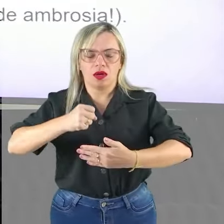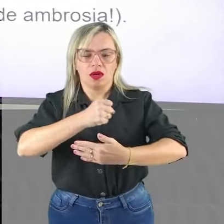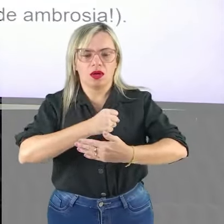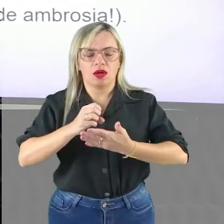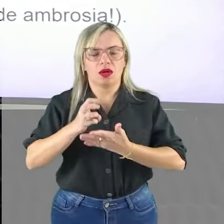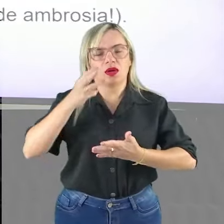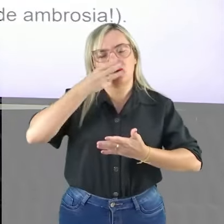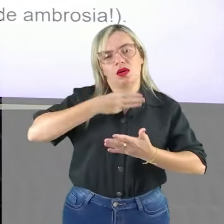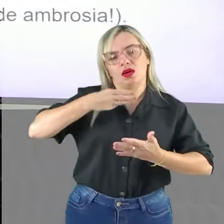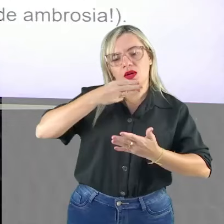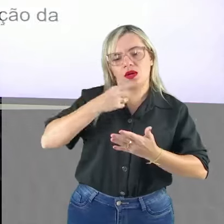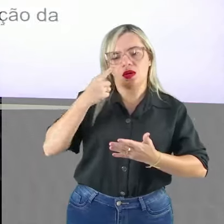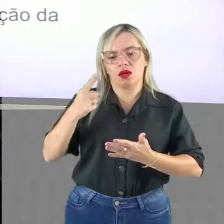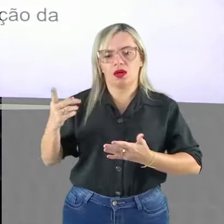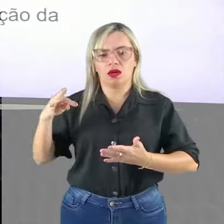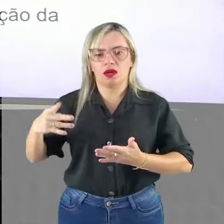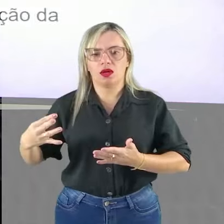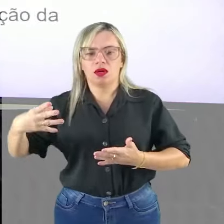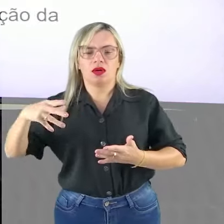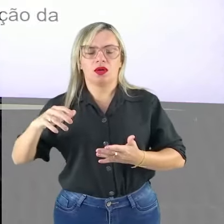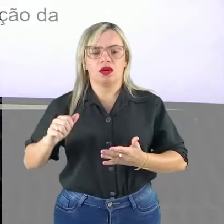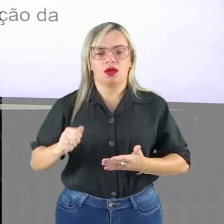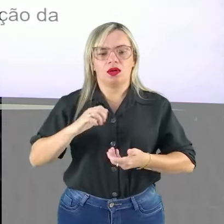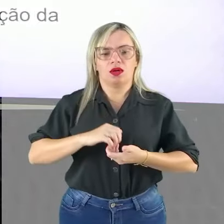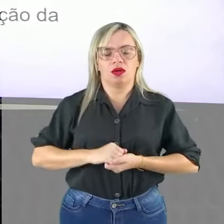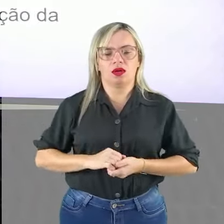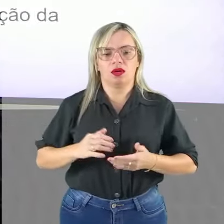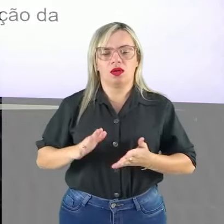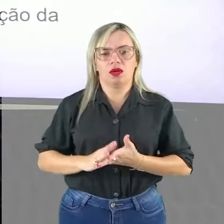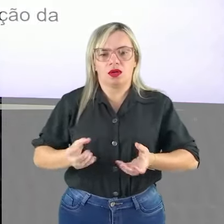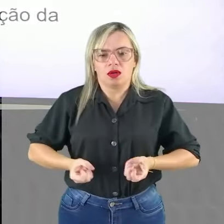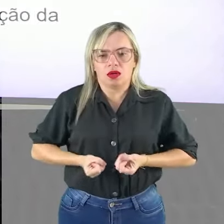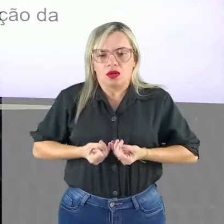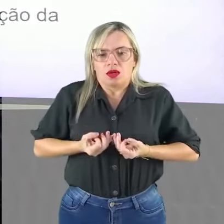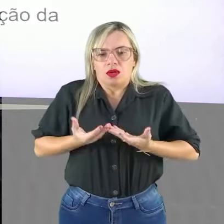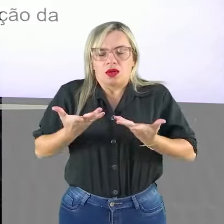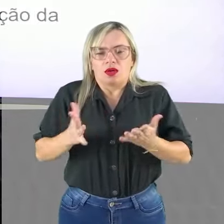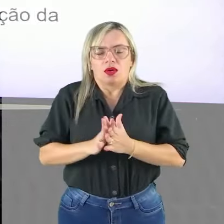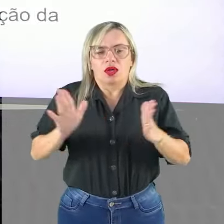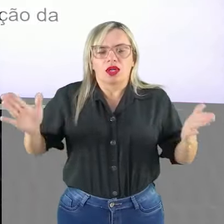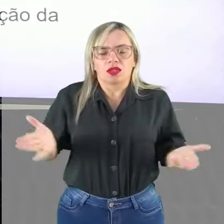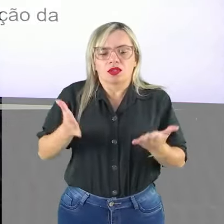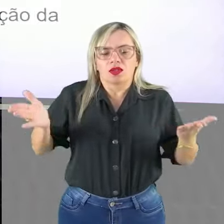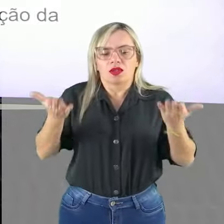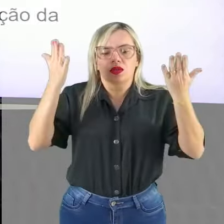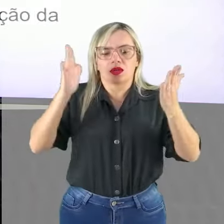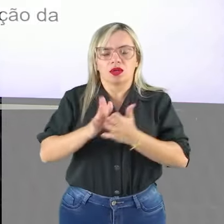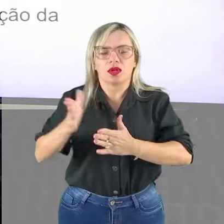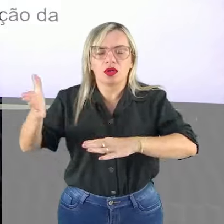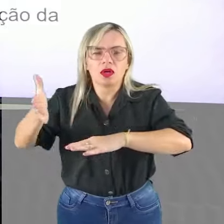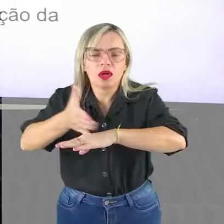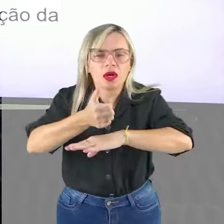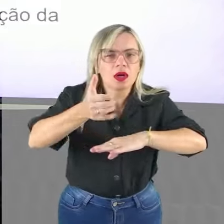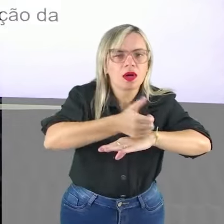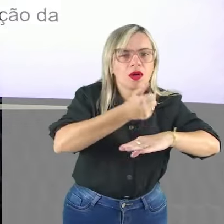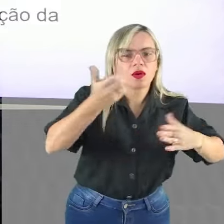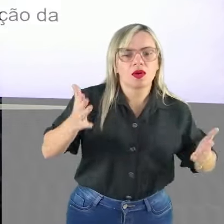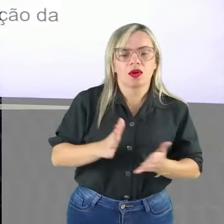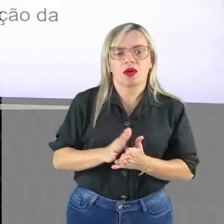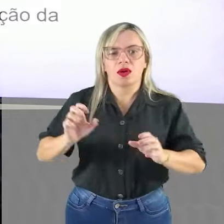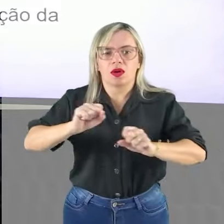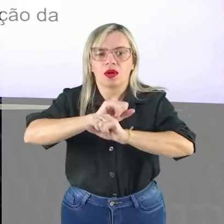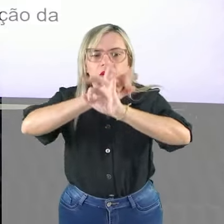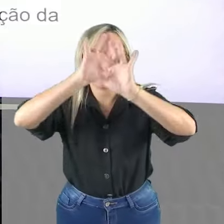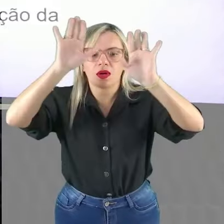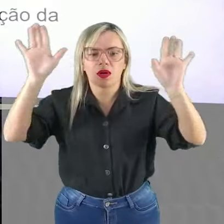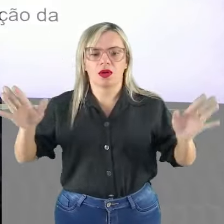né de ambrosia tá ambrosia Então nesse poema é o lírico que que ele enaltece o que que ele chamou ali que que ele deixou